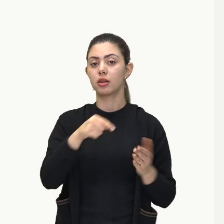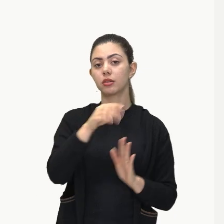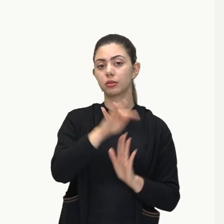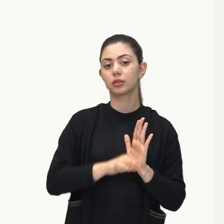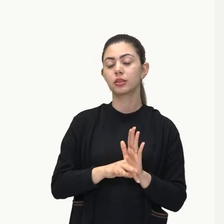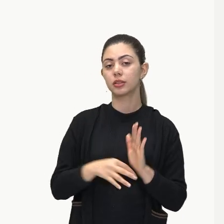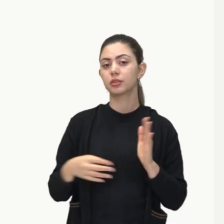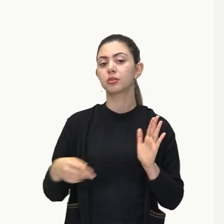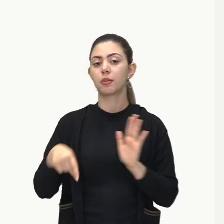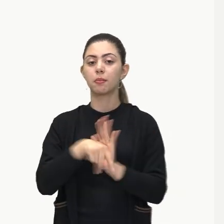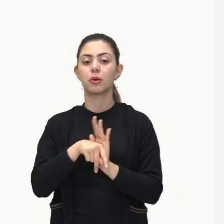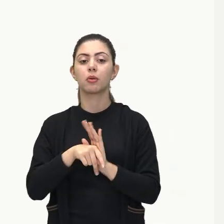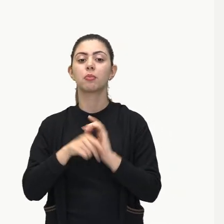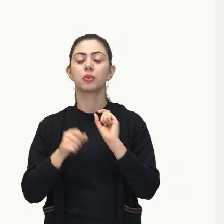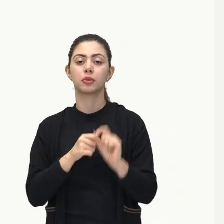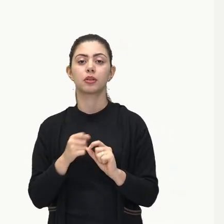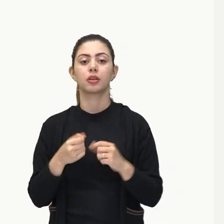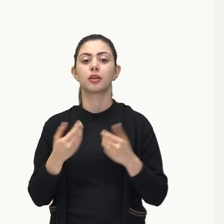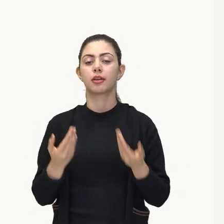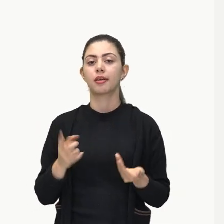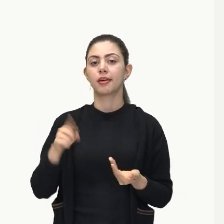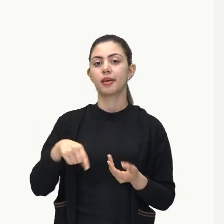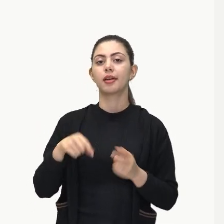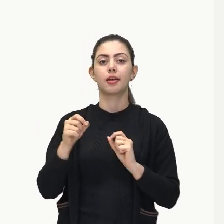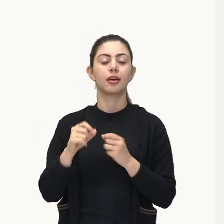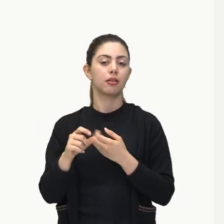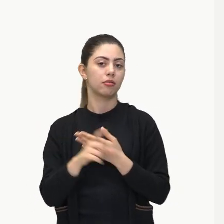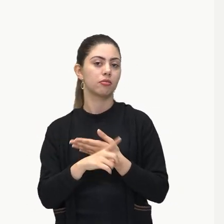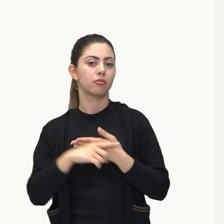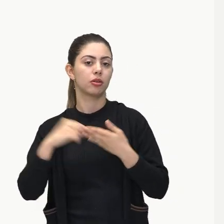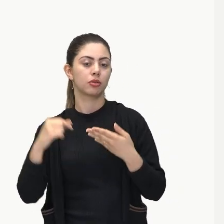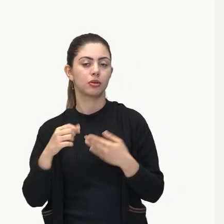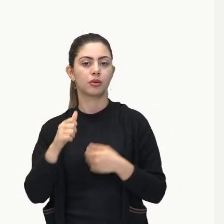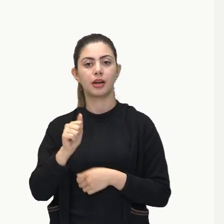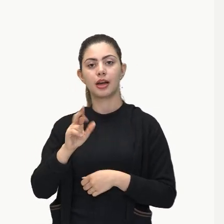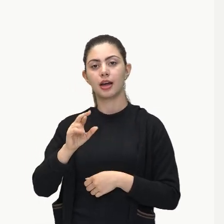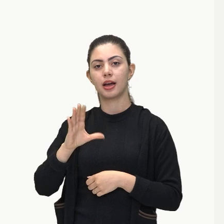uma coletânea chamada Arca de Noé, que foi publicado em